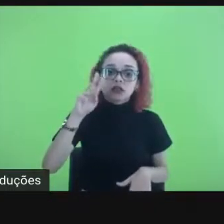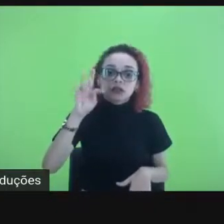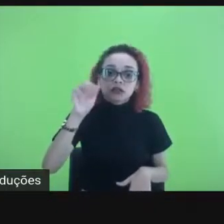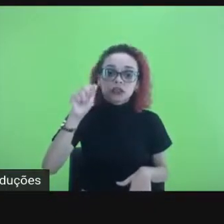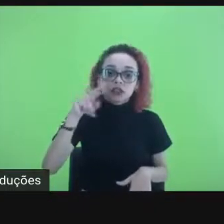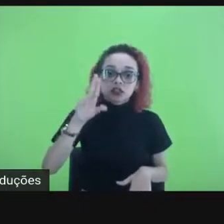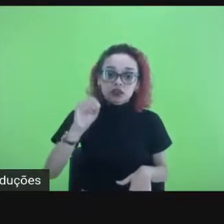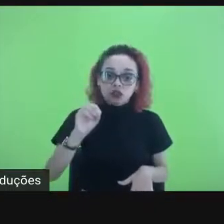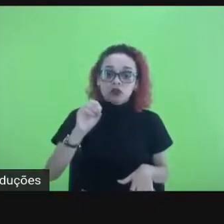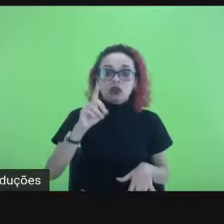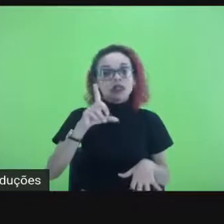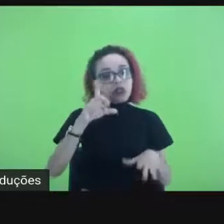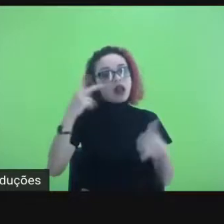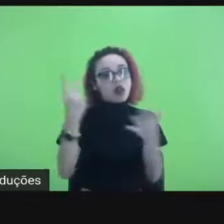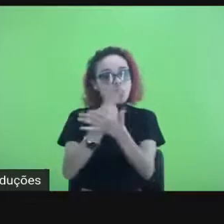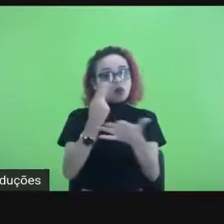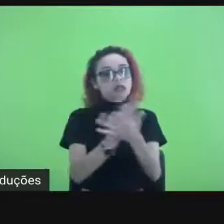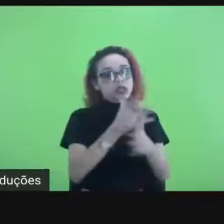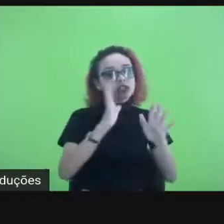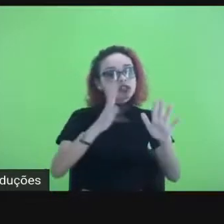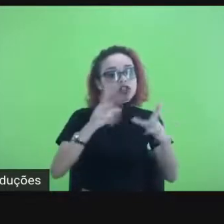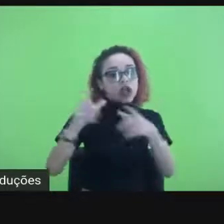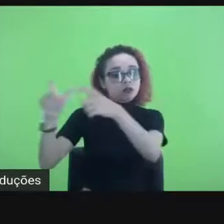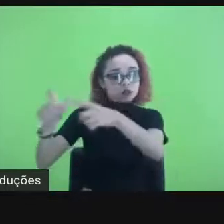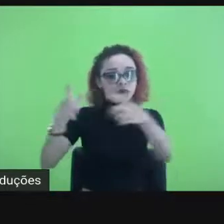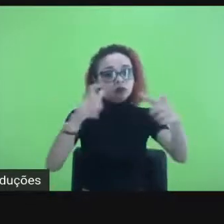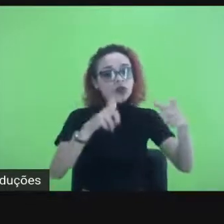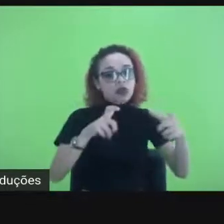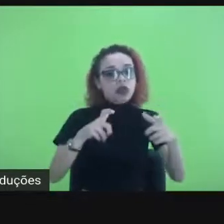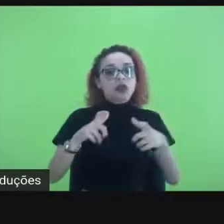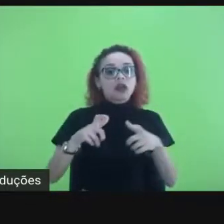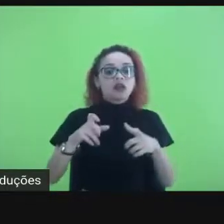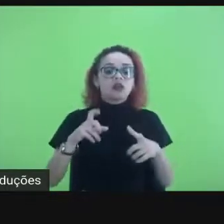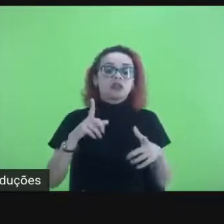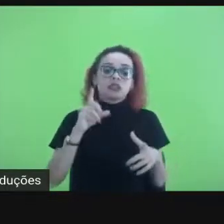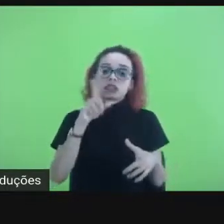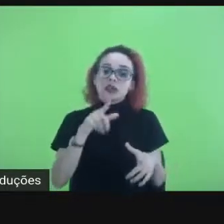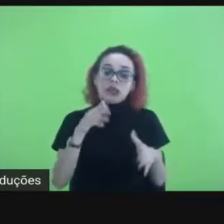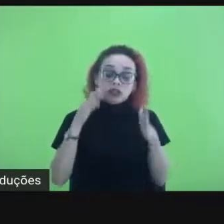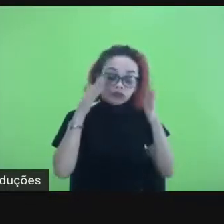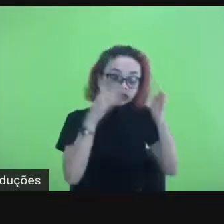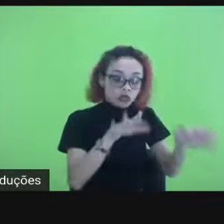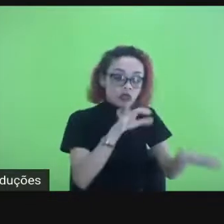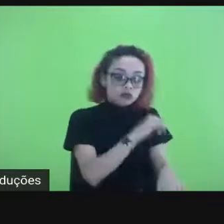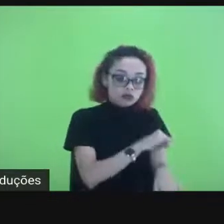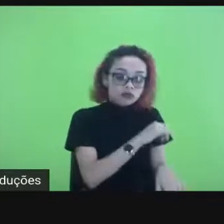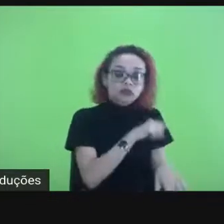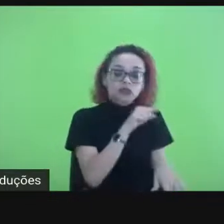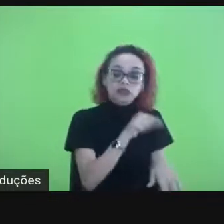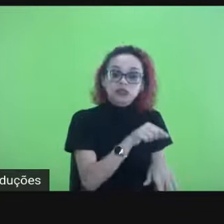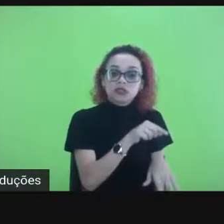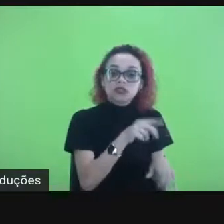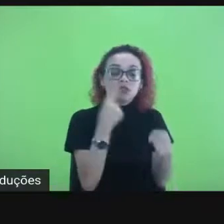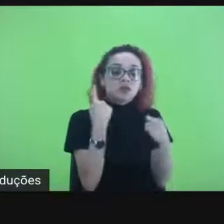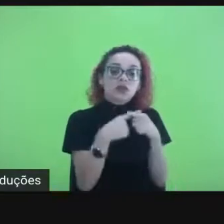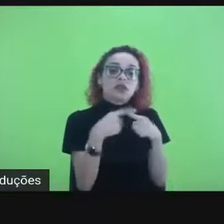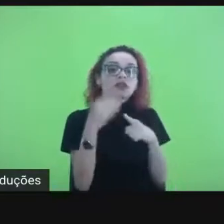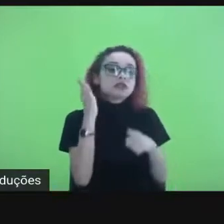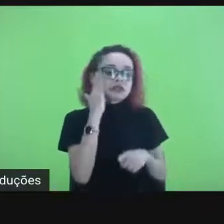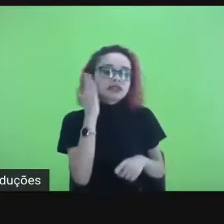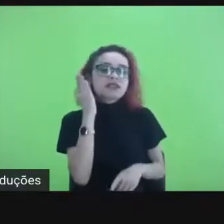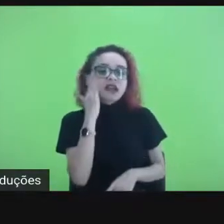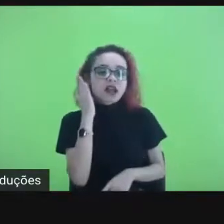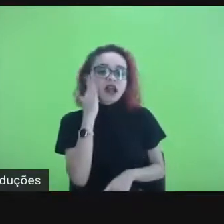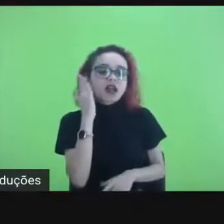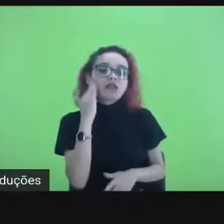várias metrópoles, mas nesse caso eu vou concentrar mais aqui no Rio de Janeiro, porque a gente sabe que são uma série